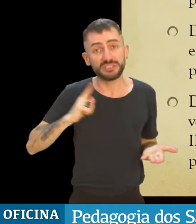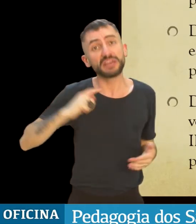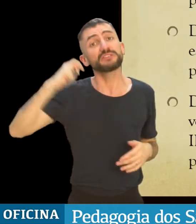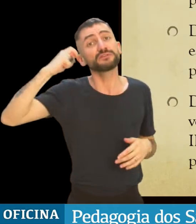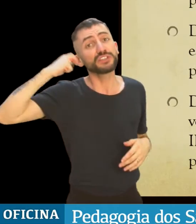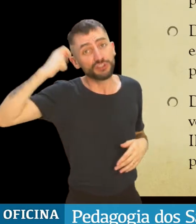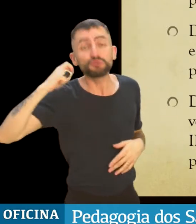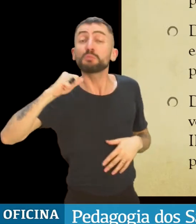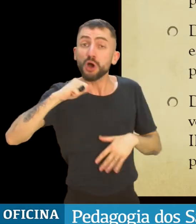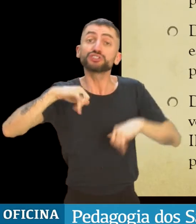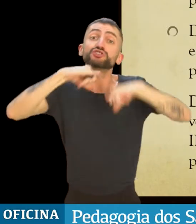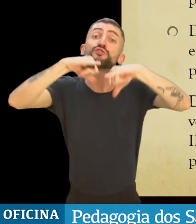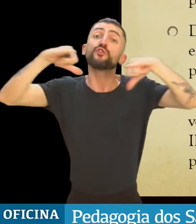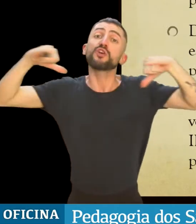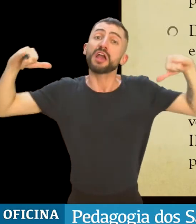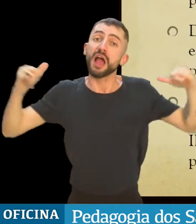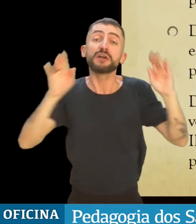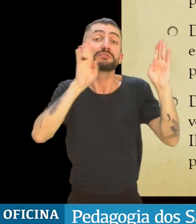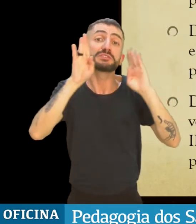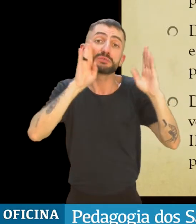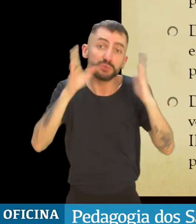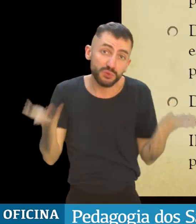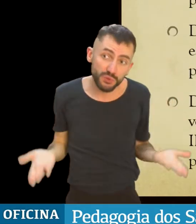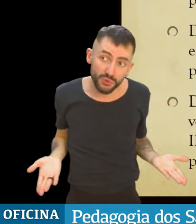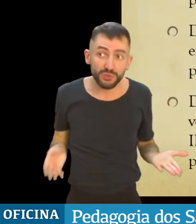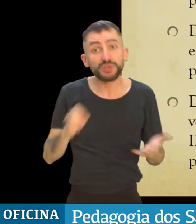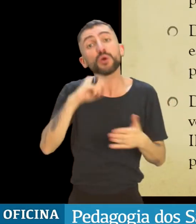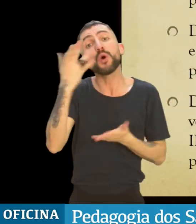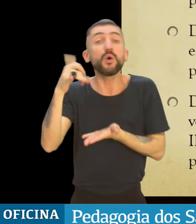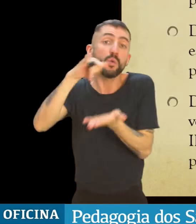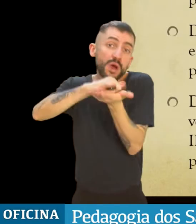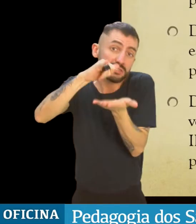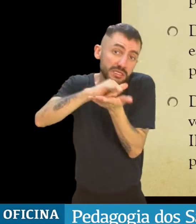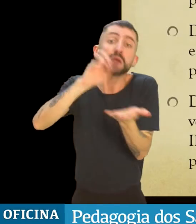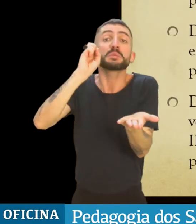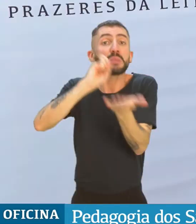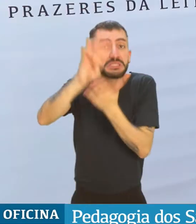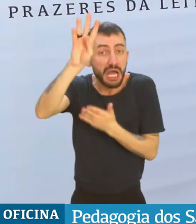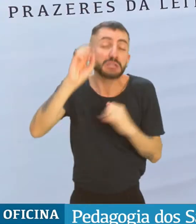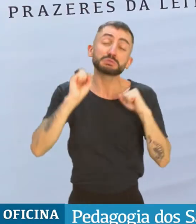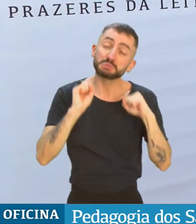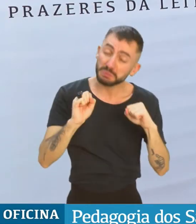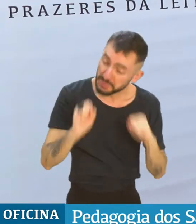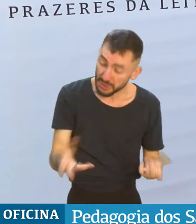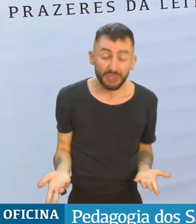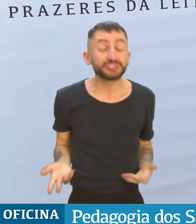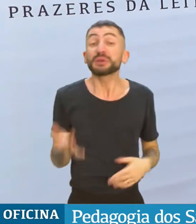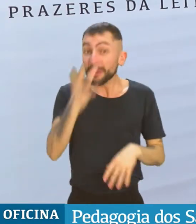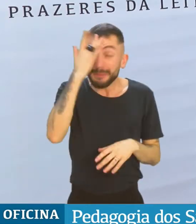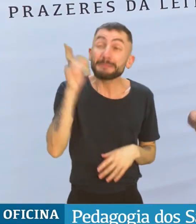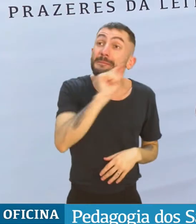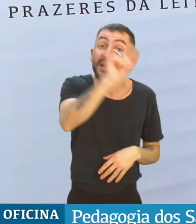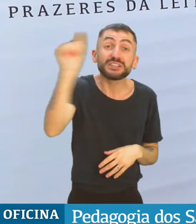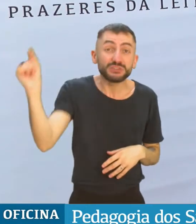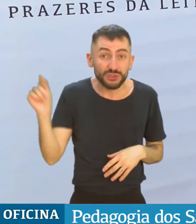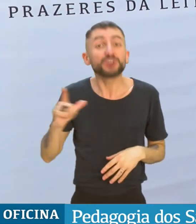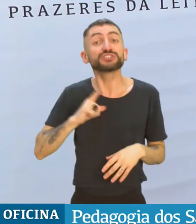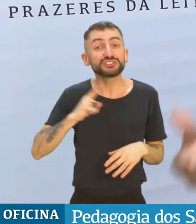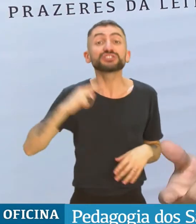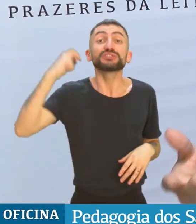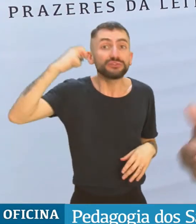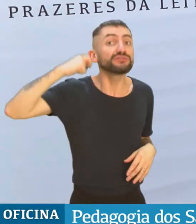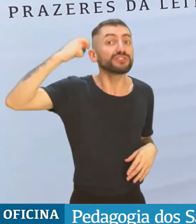no Facebook, passar corrente pelo WhatsApp, no YouTube. Então muitas pessoas acabam filmando